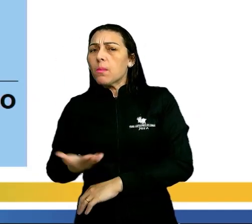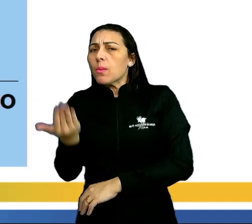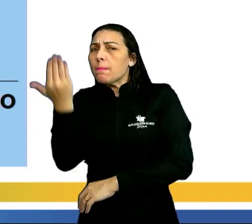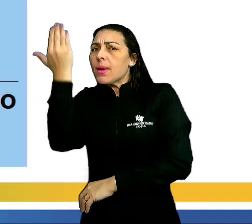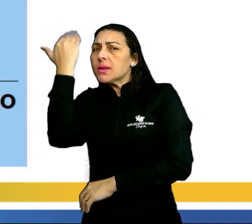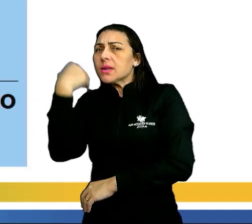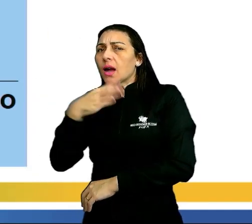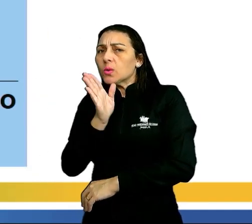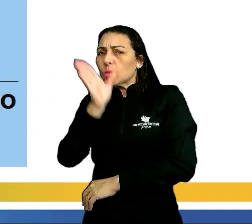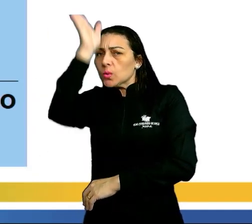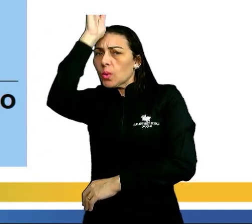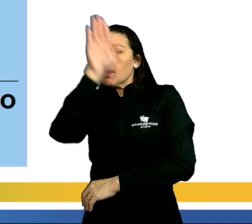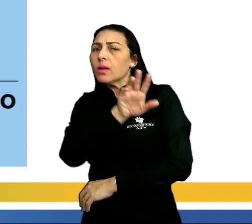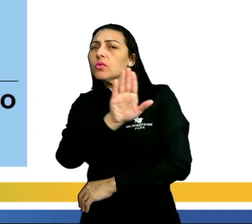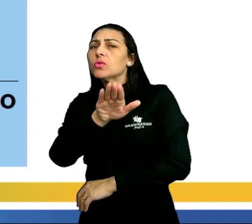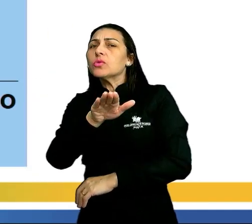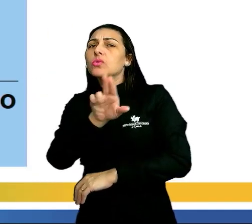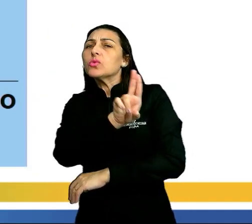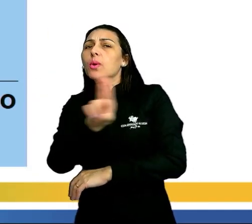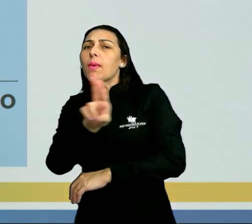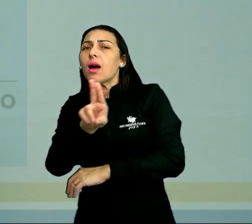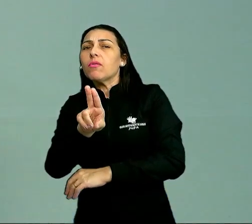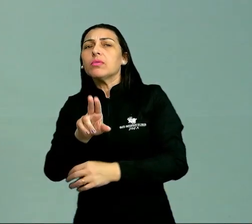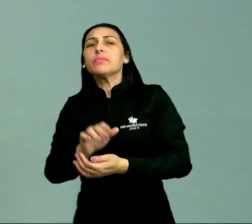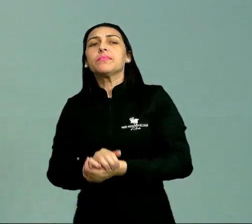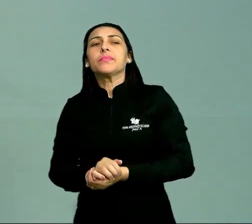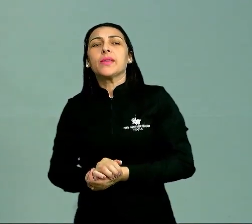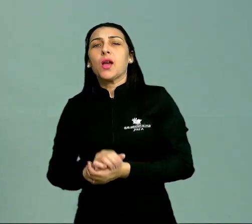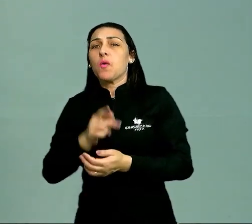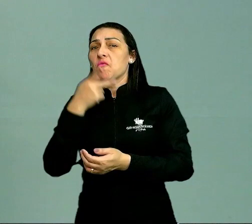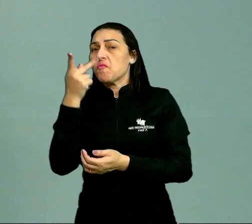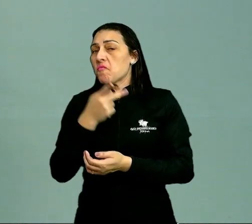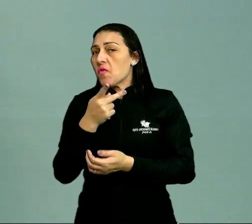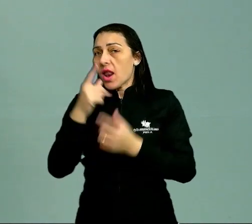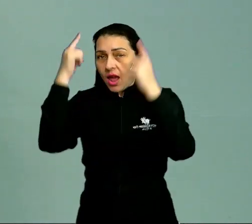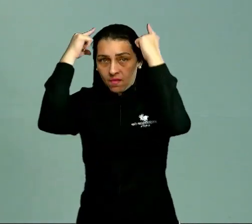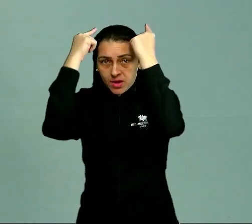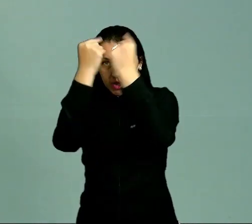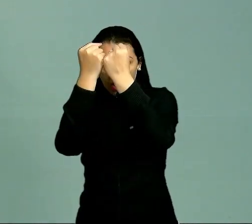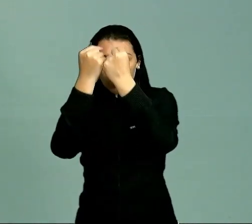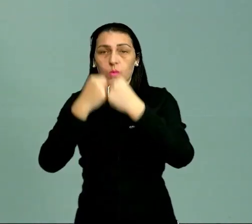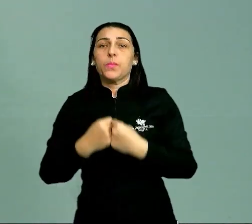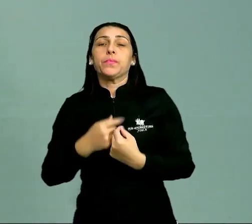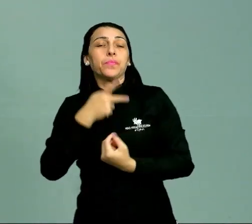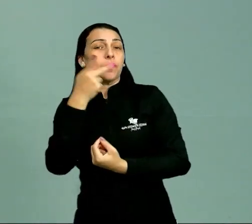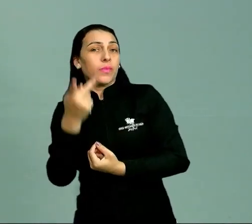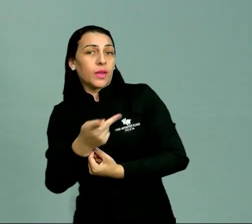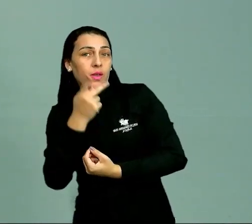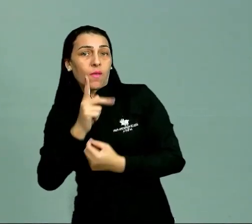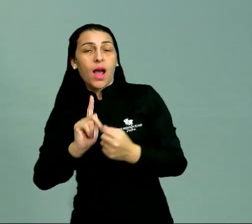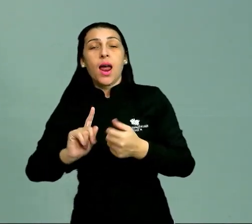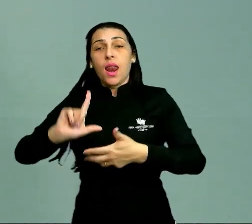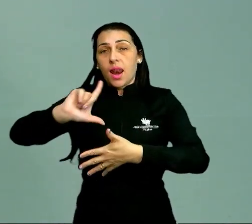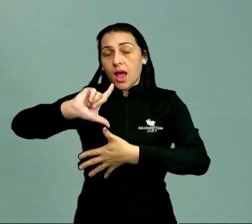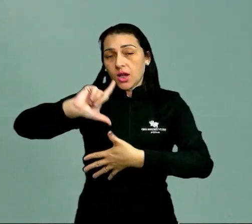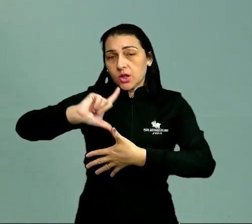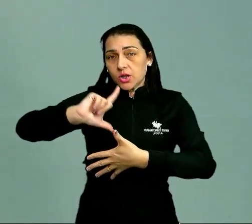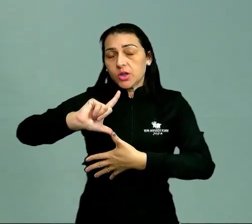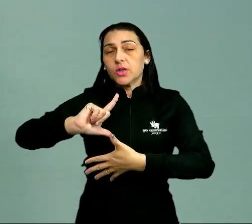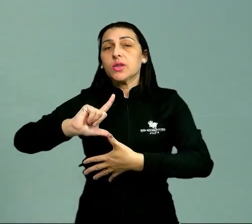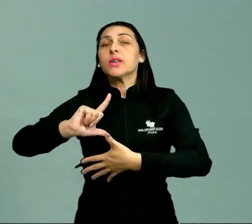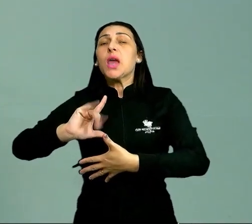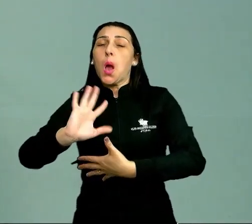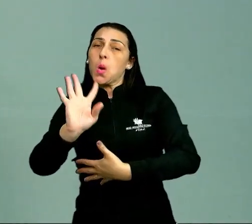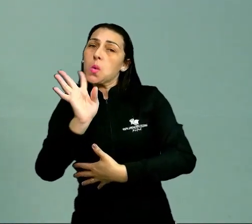O que os romanos chamavam de bárbaros? Aquele que não falava grego, aquele que não falava latim, aquele